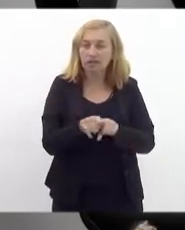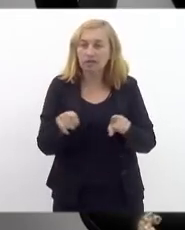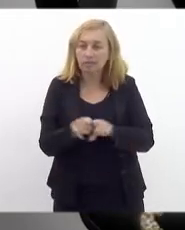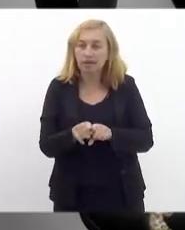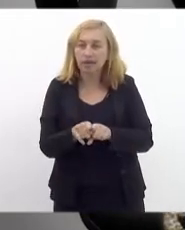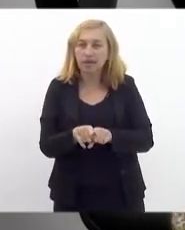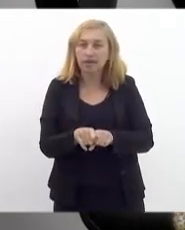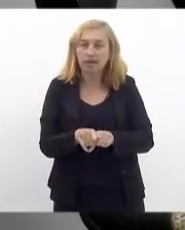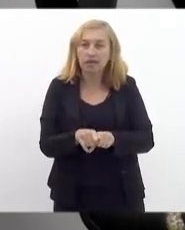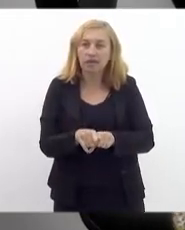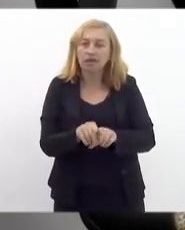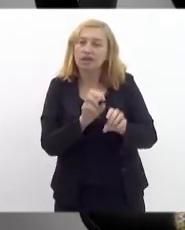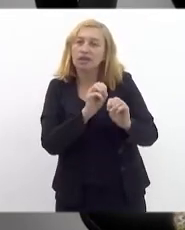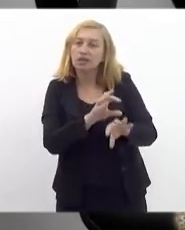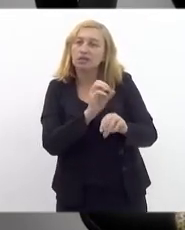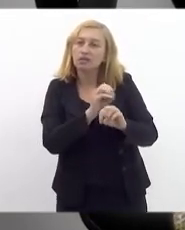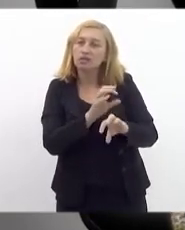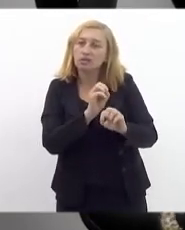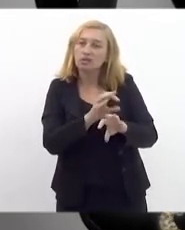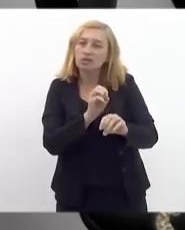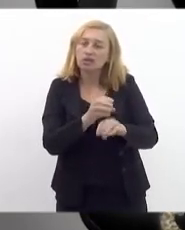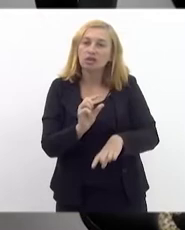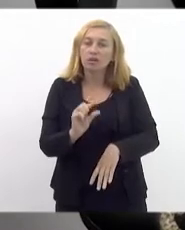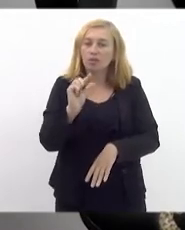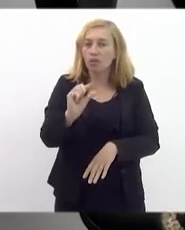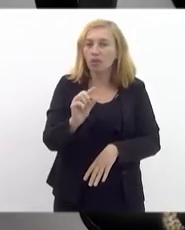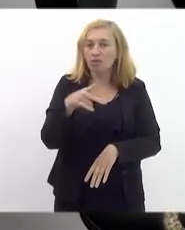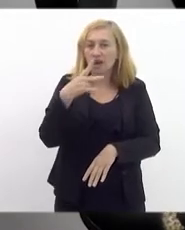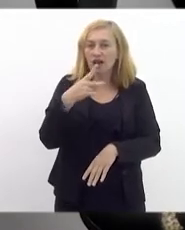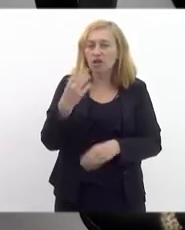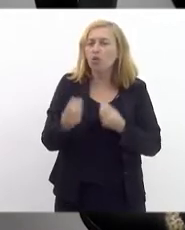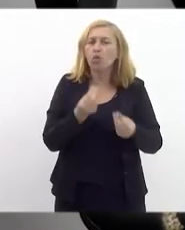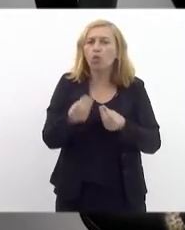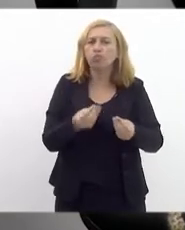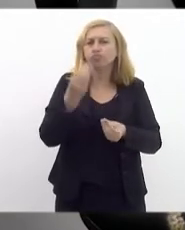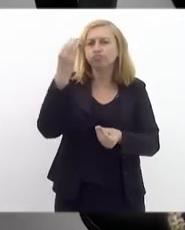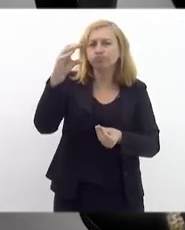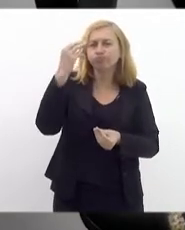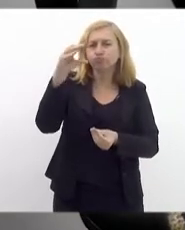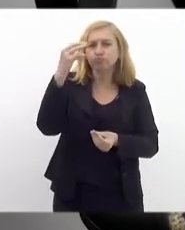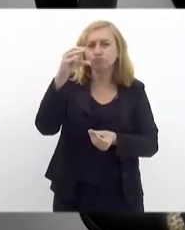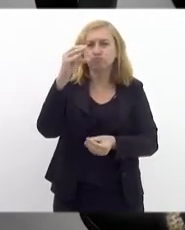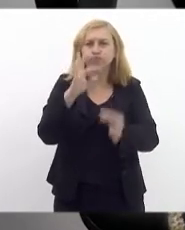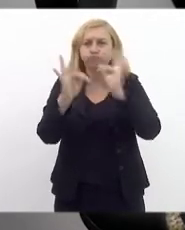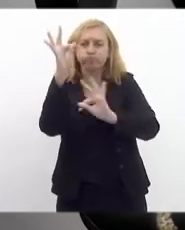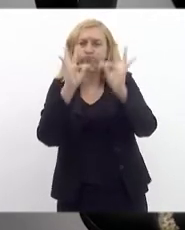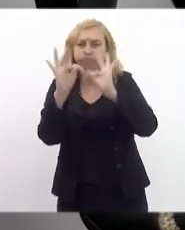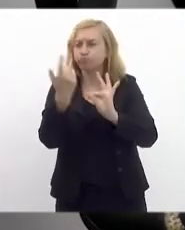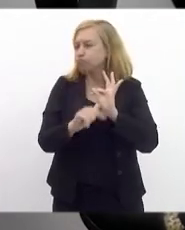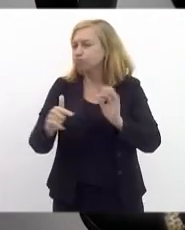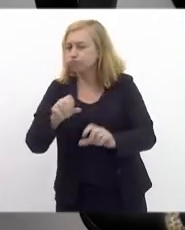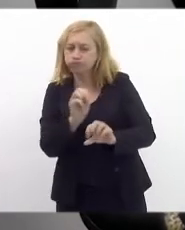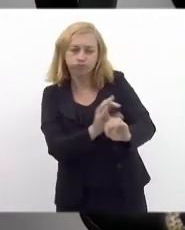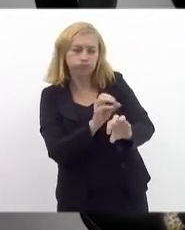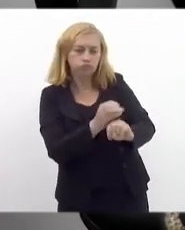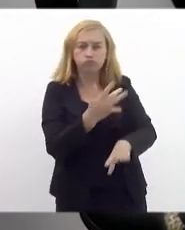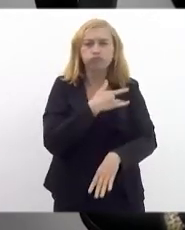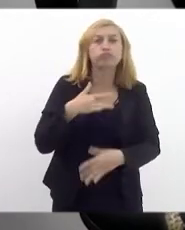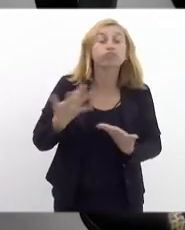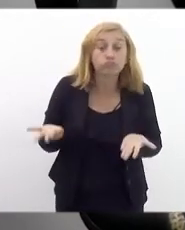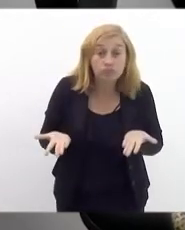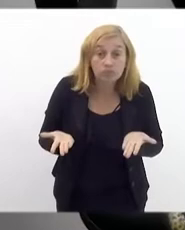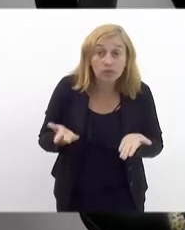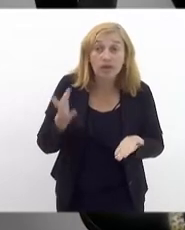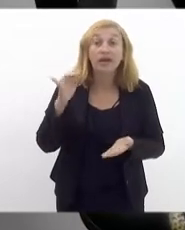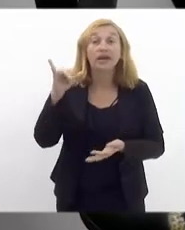Valdec, a questão da educação está muito pouco colocada. E como é que a gente faz ciência, tecnologia e inovação sem educação? E saúde, Reinaldo? Que